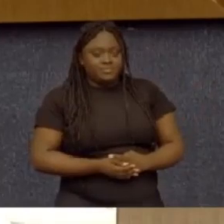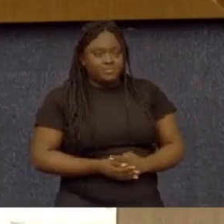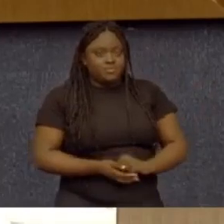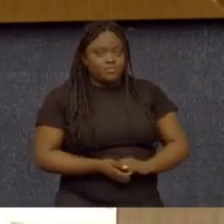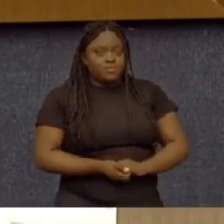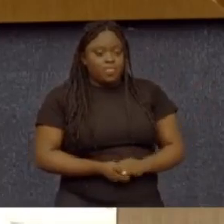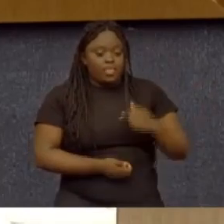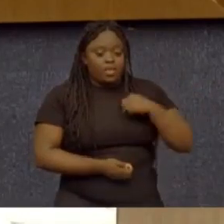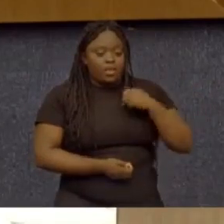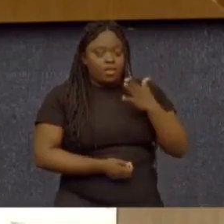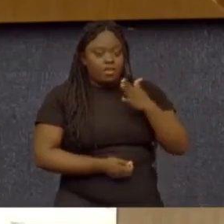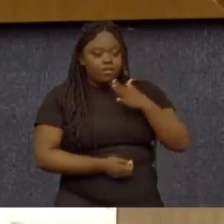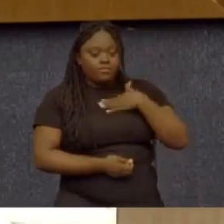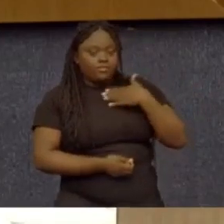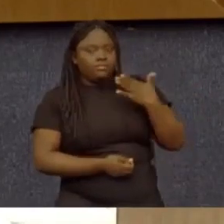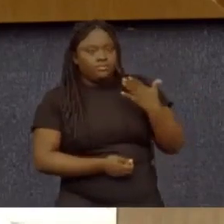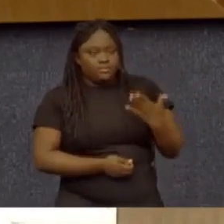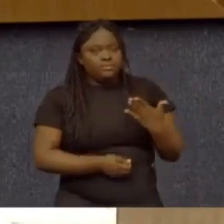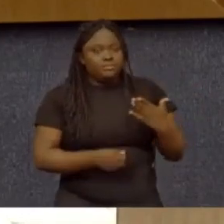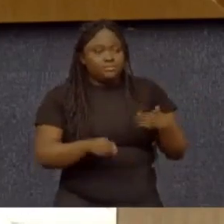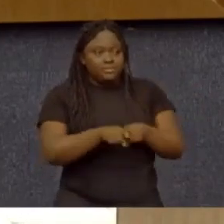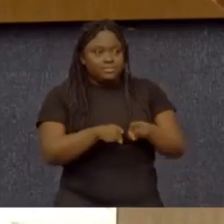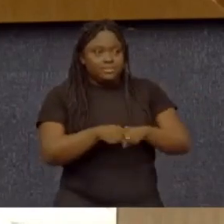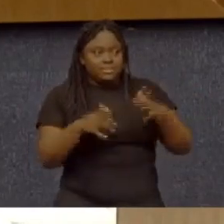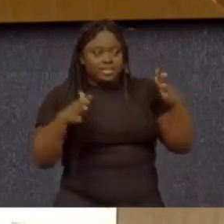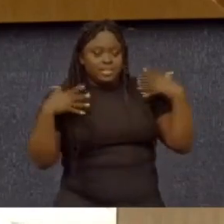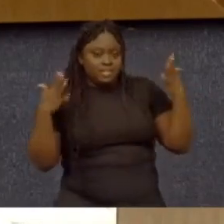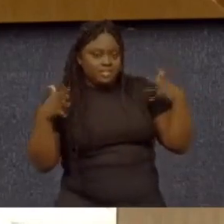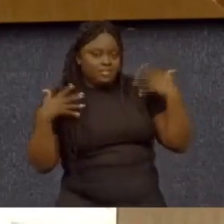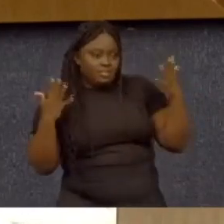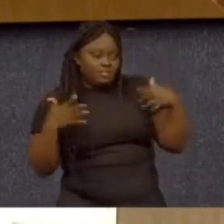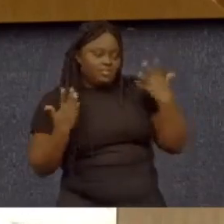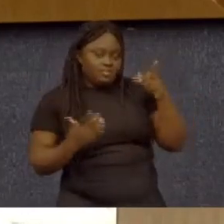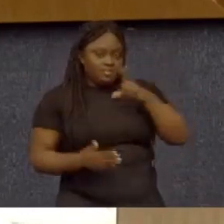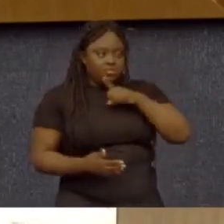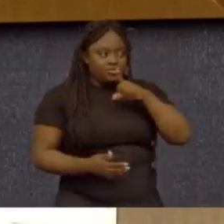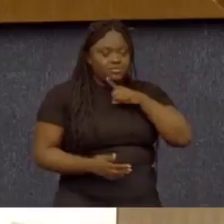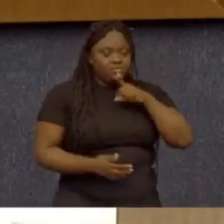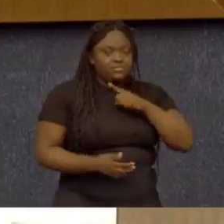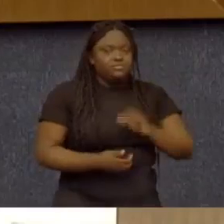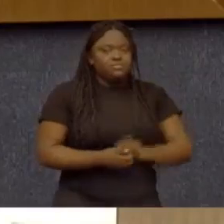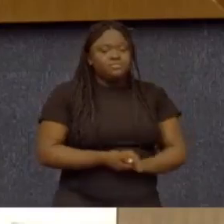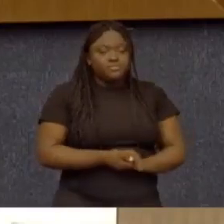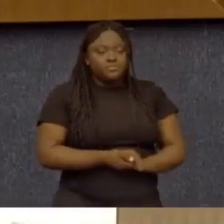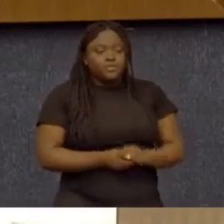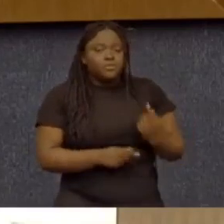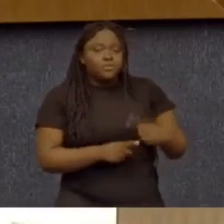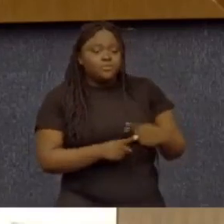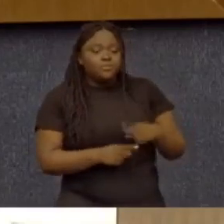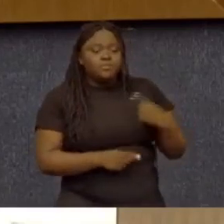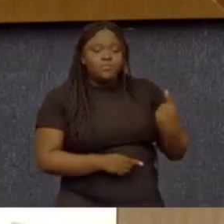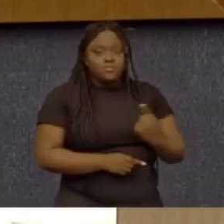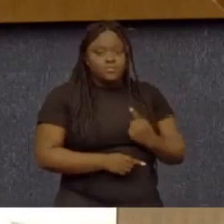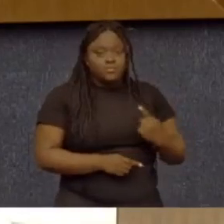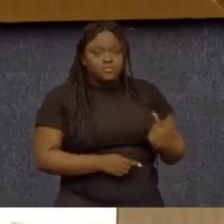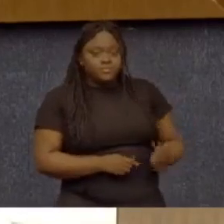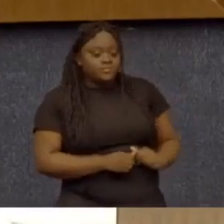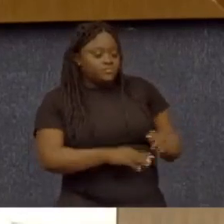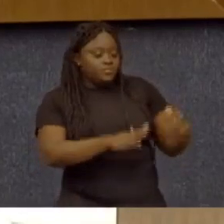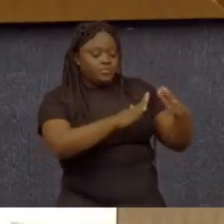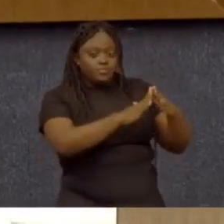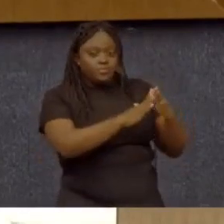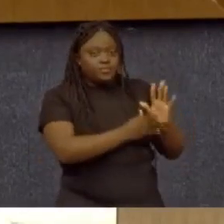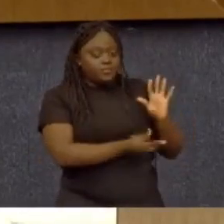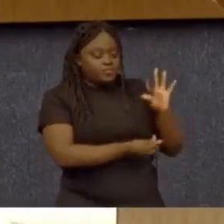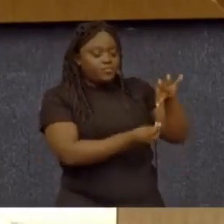Foi grande a surpresa e alegria que me acometeu ao tomar conhecimento de que nossa modesta cabana